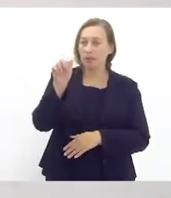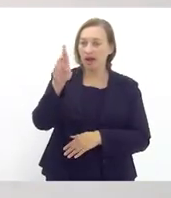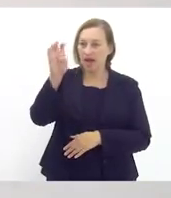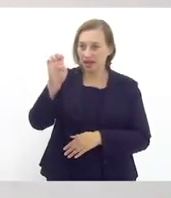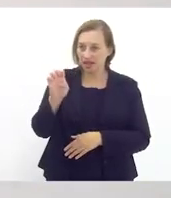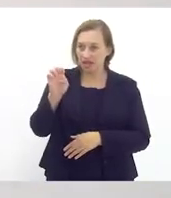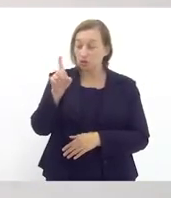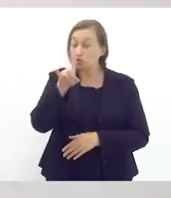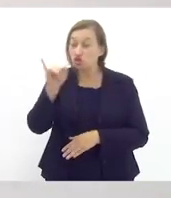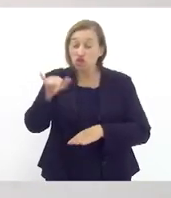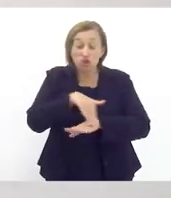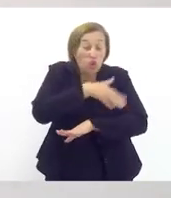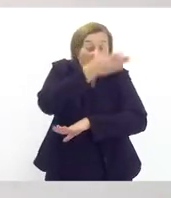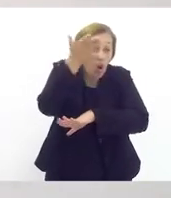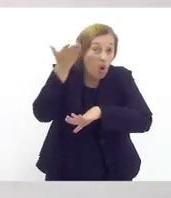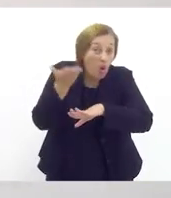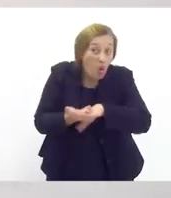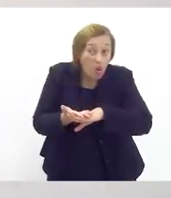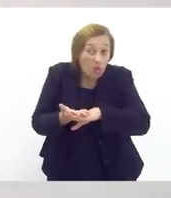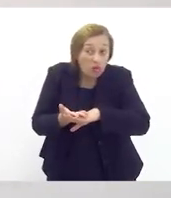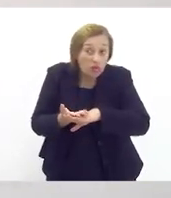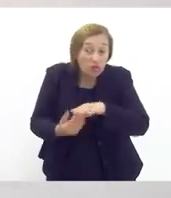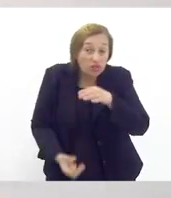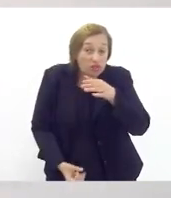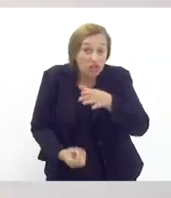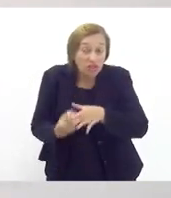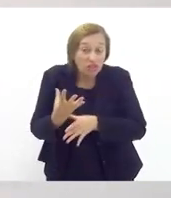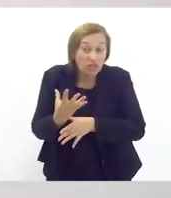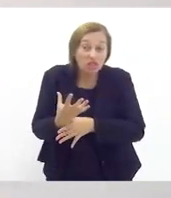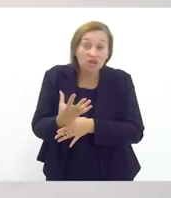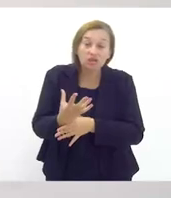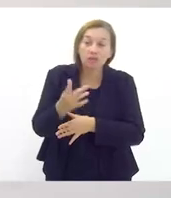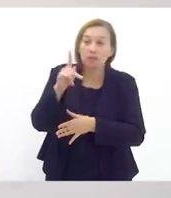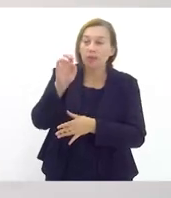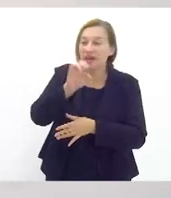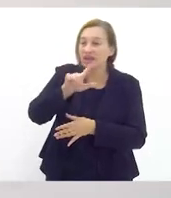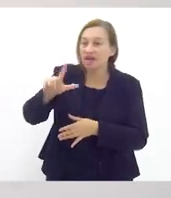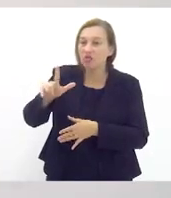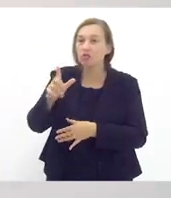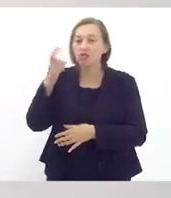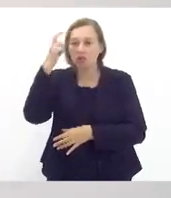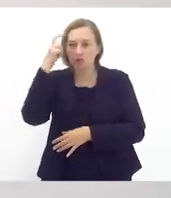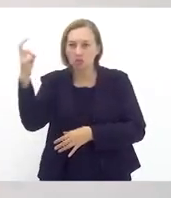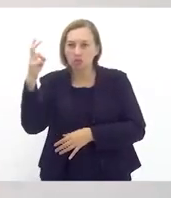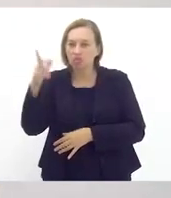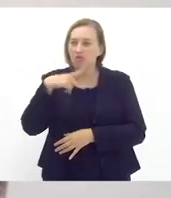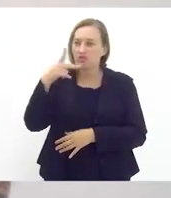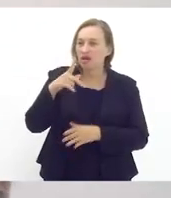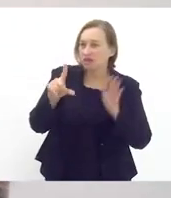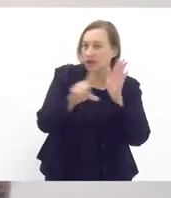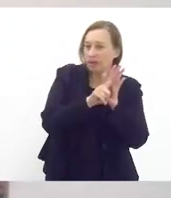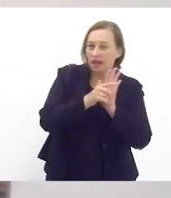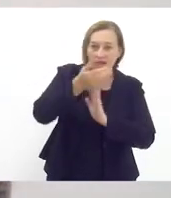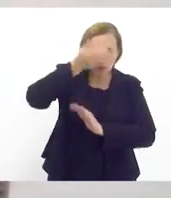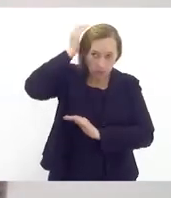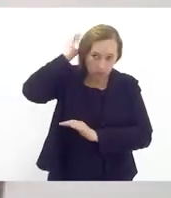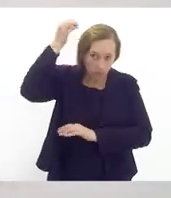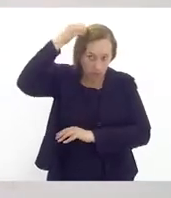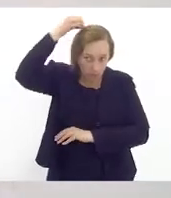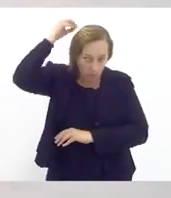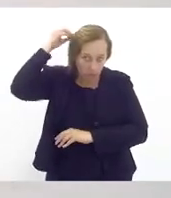estar o dia inteiro construindo um painel de Cultura vamos falar da Lei Paulo Gustavo